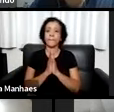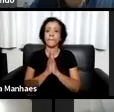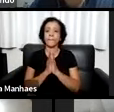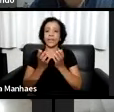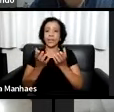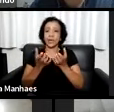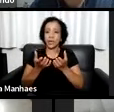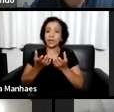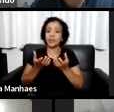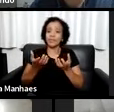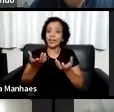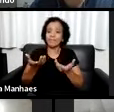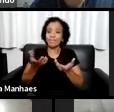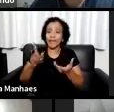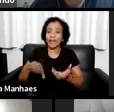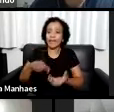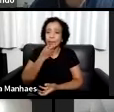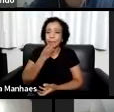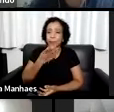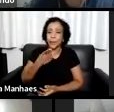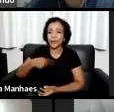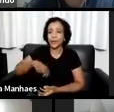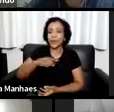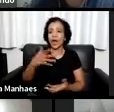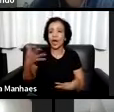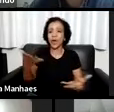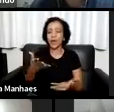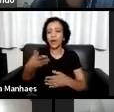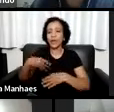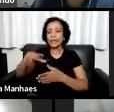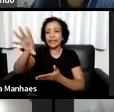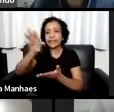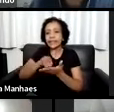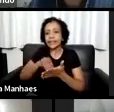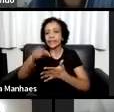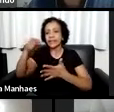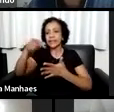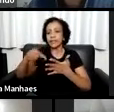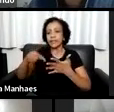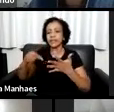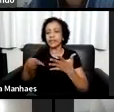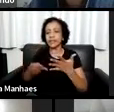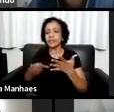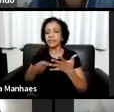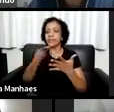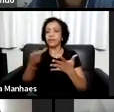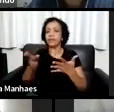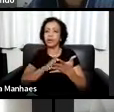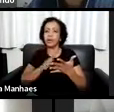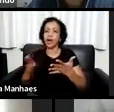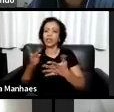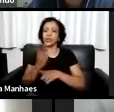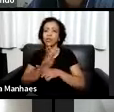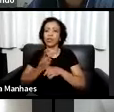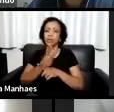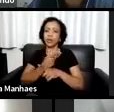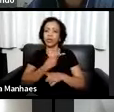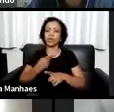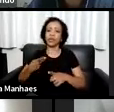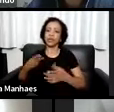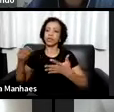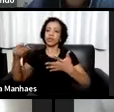Como é bom o irmão trazer motivos de oração como este que pediu que eu ore daqui um pouco, pelos nossos